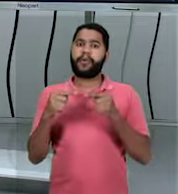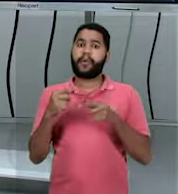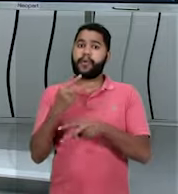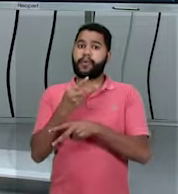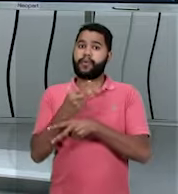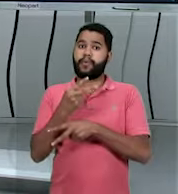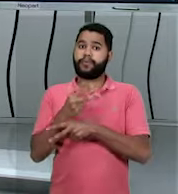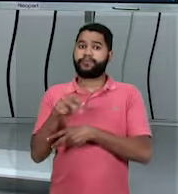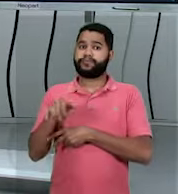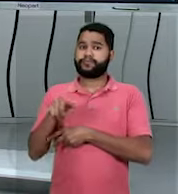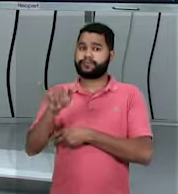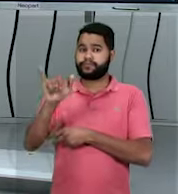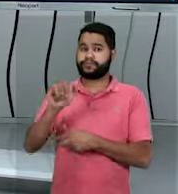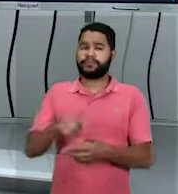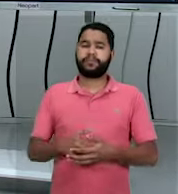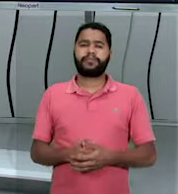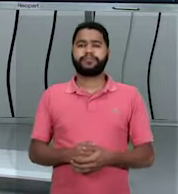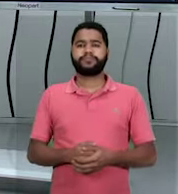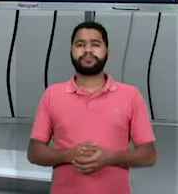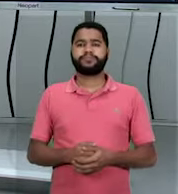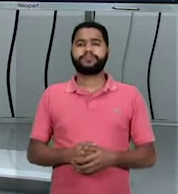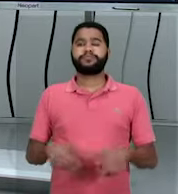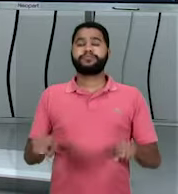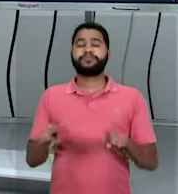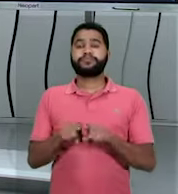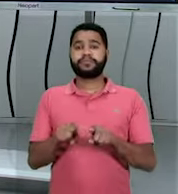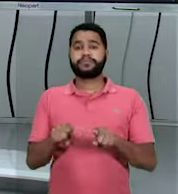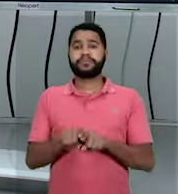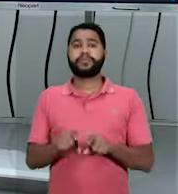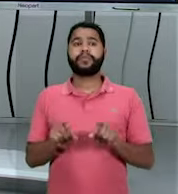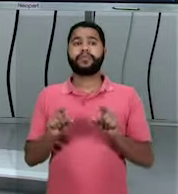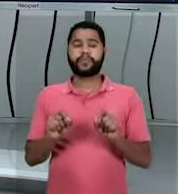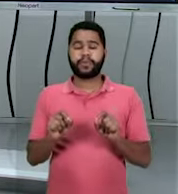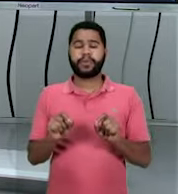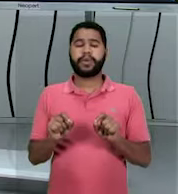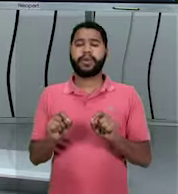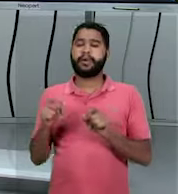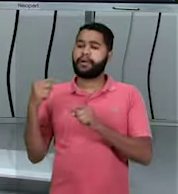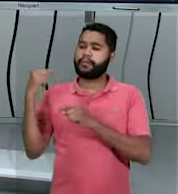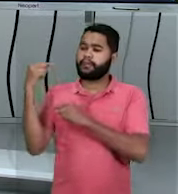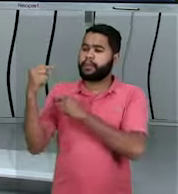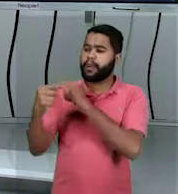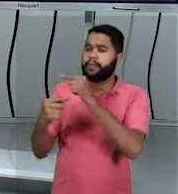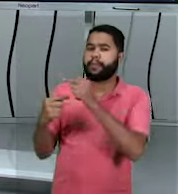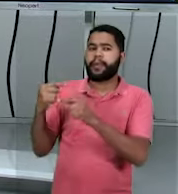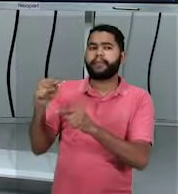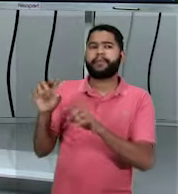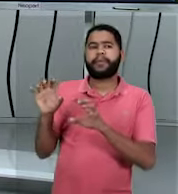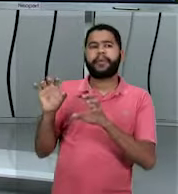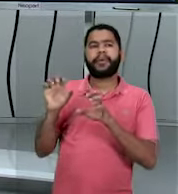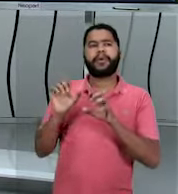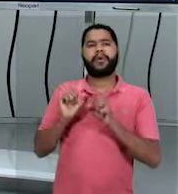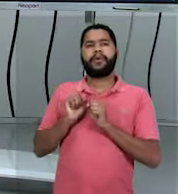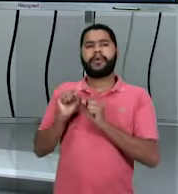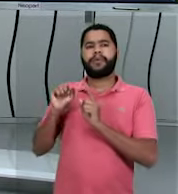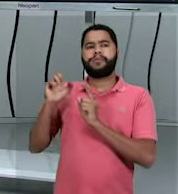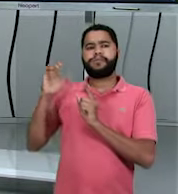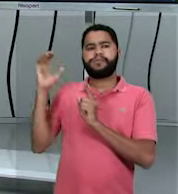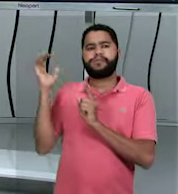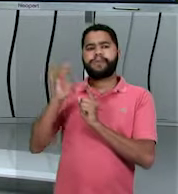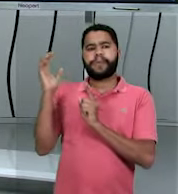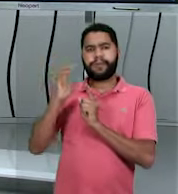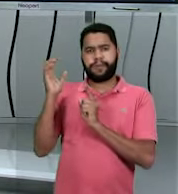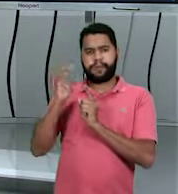cromossomo Y. E nós vamos ter, então, também uma herança que vai ser influenciada